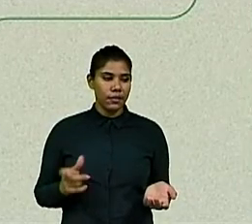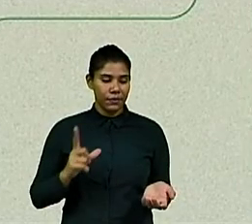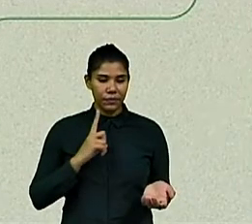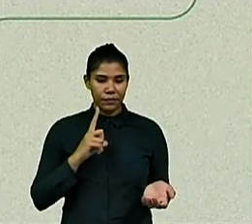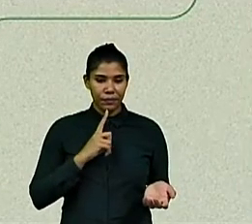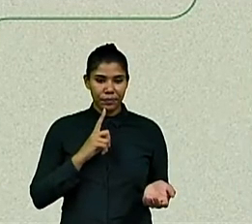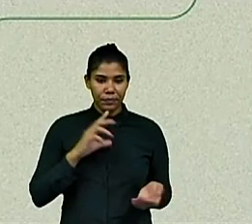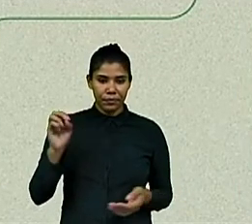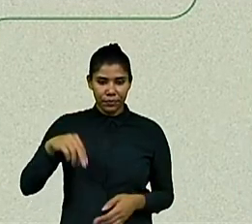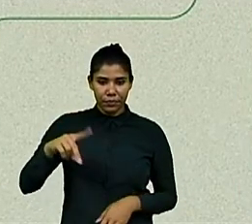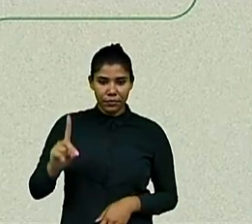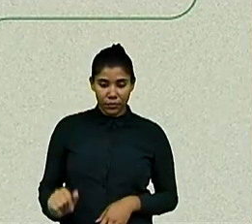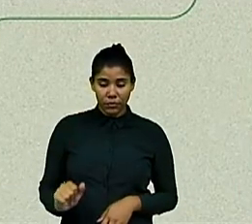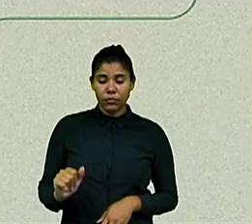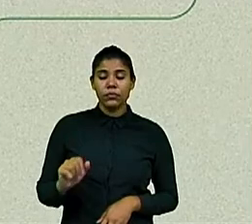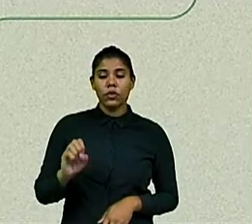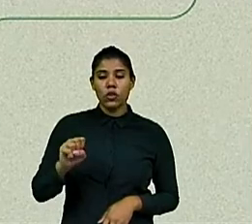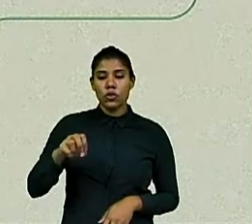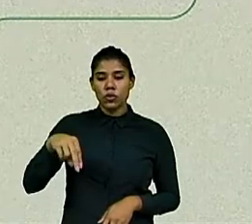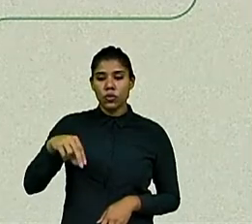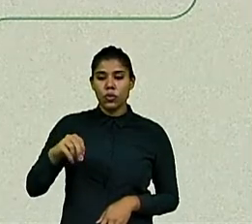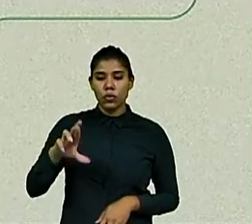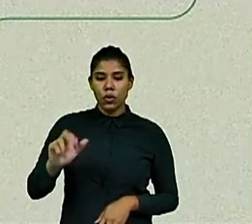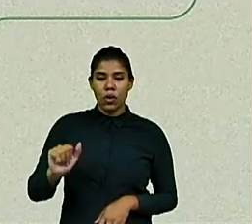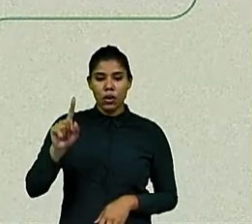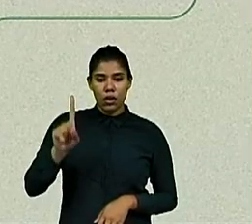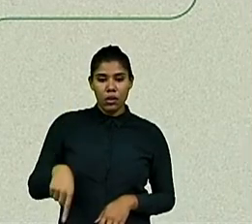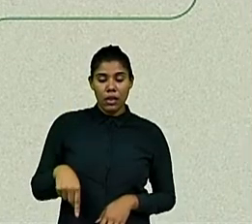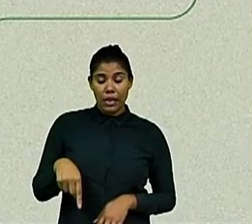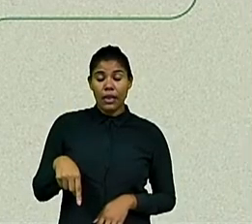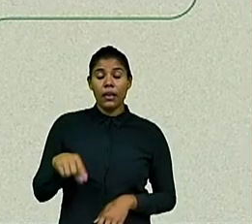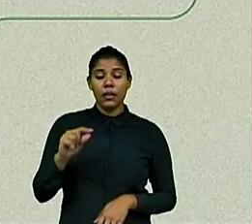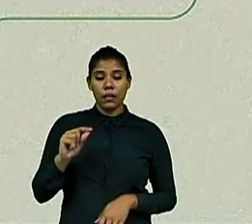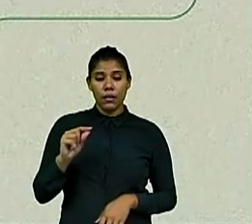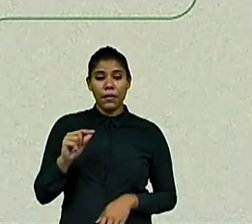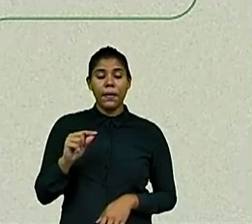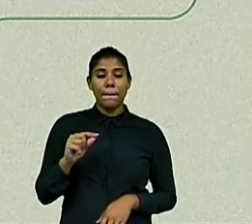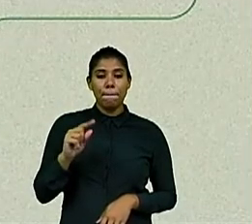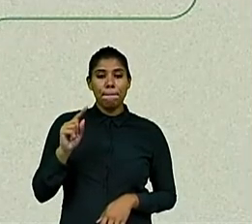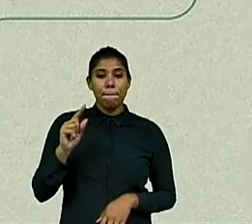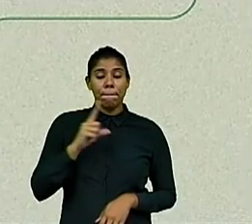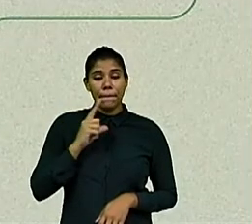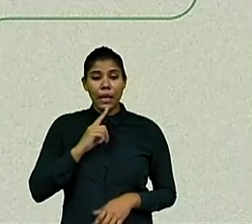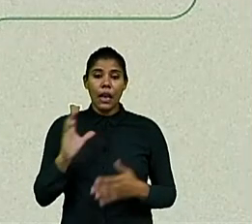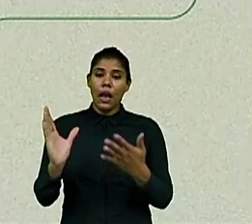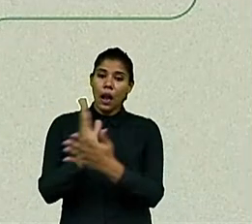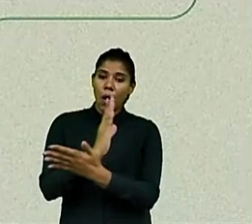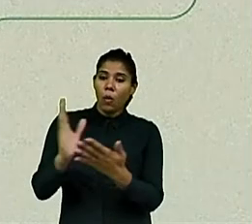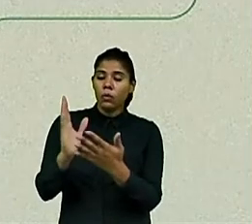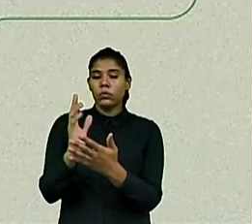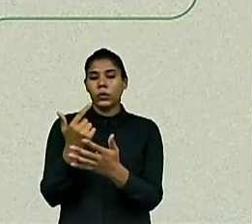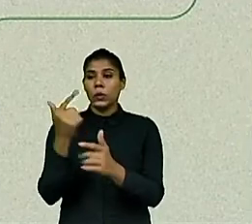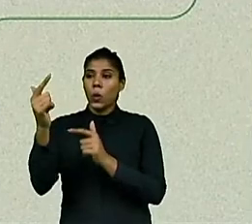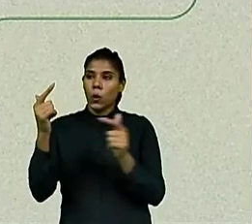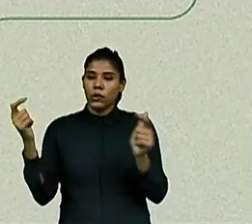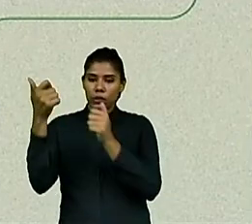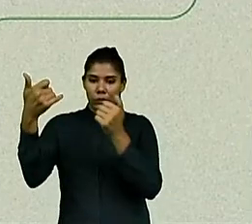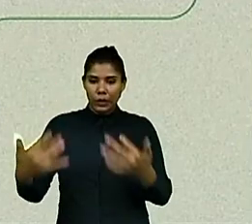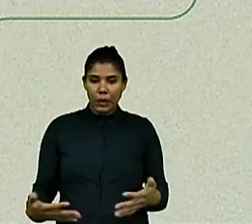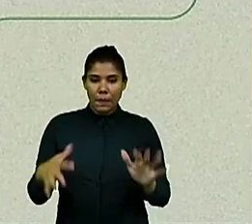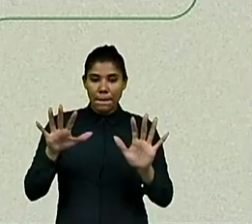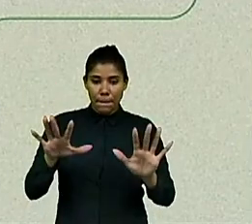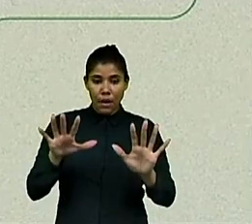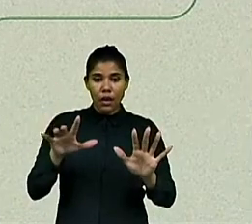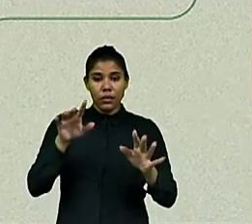a onda sonora é uma onda tridimensional então tem certas outras classificações mas essas